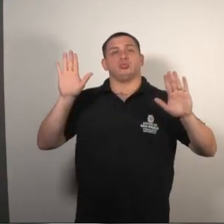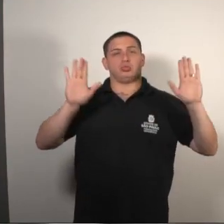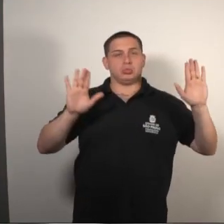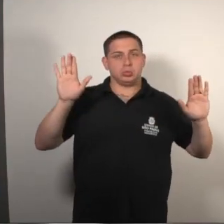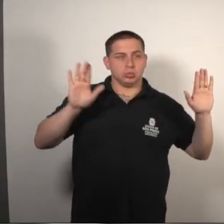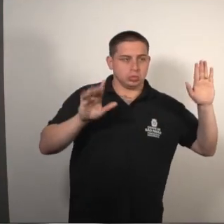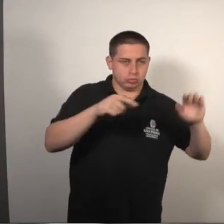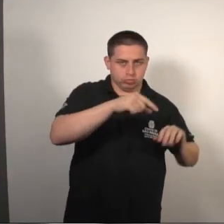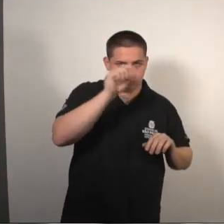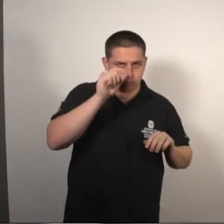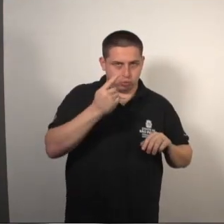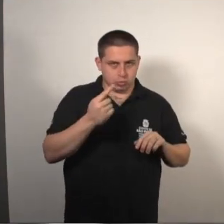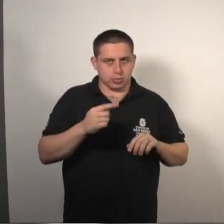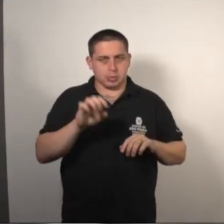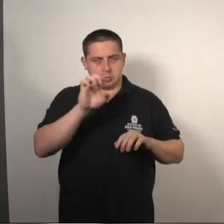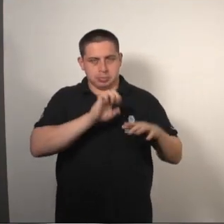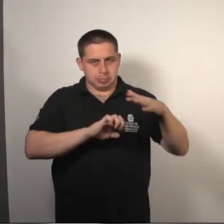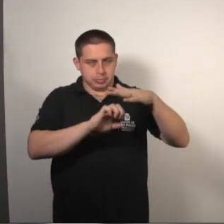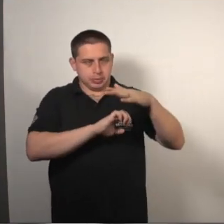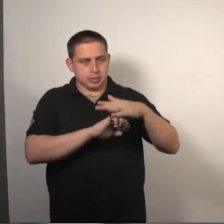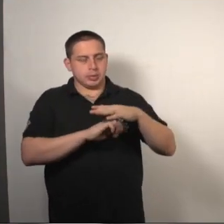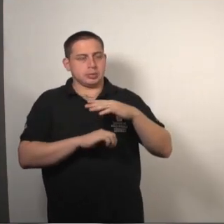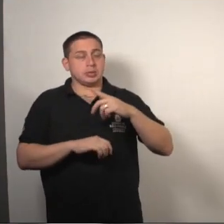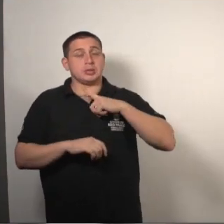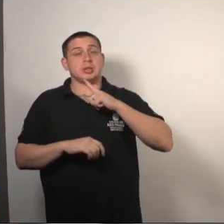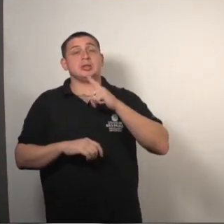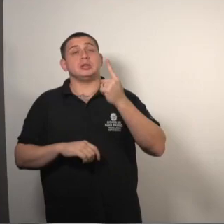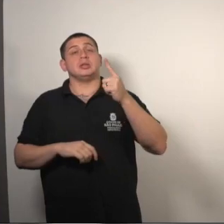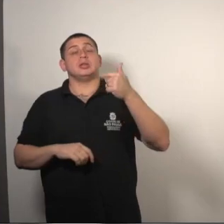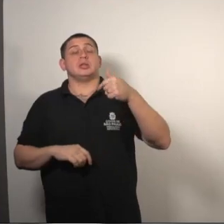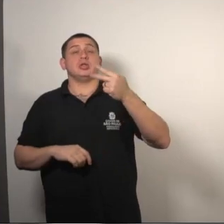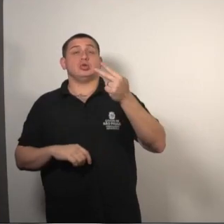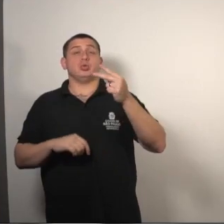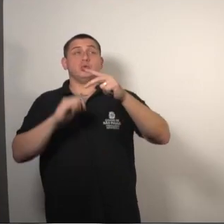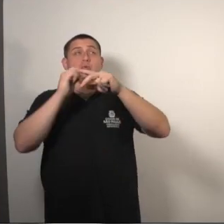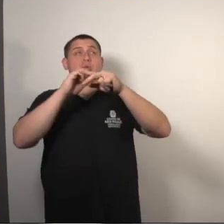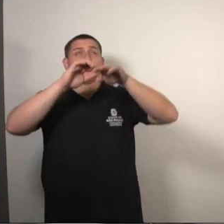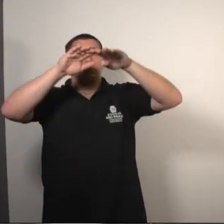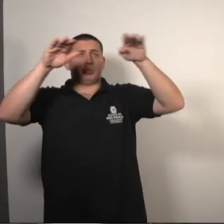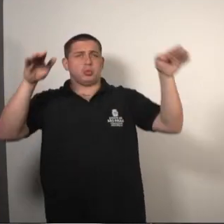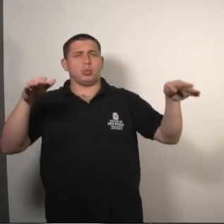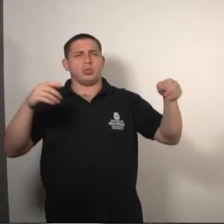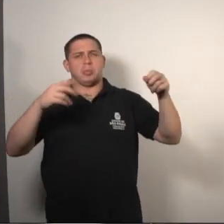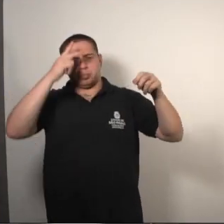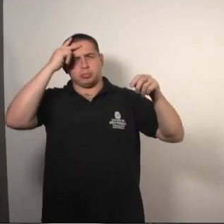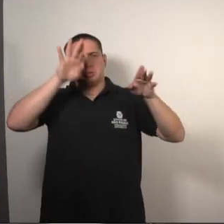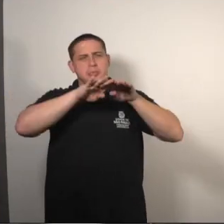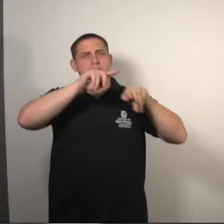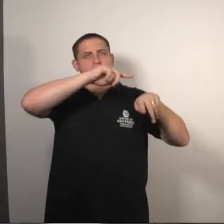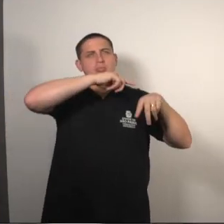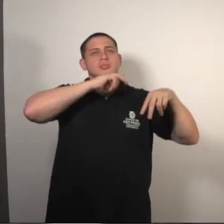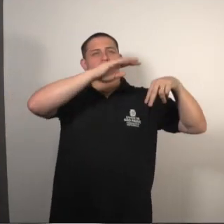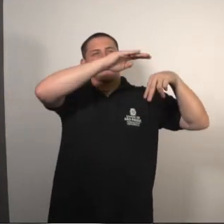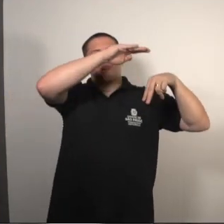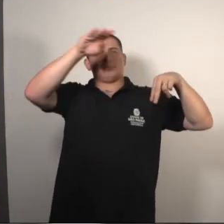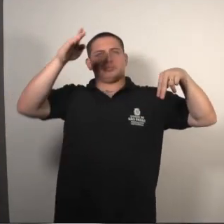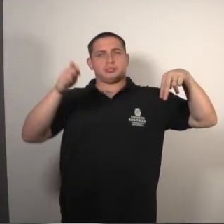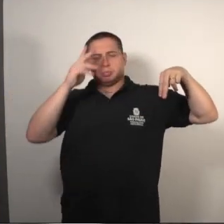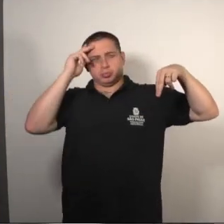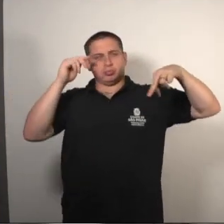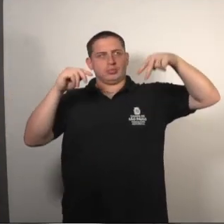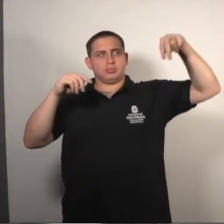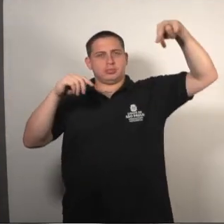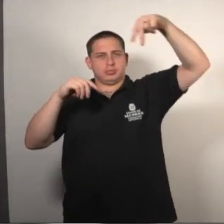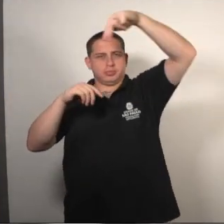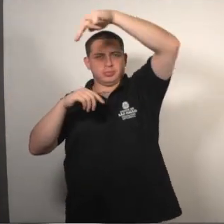São 162 pontes, viadutos, passarelas que estão com os editais sendo publicados,